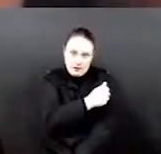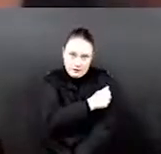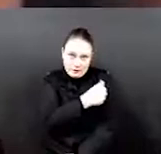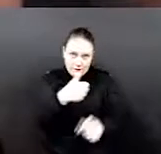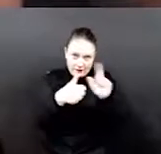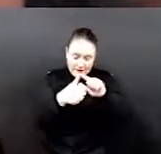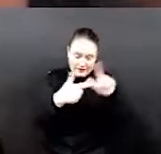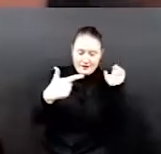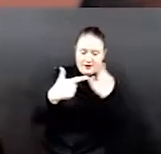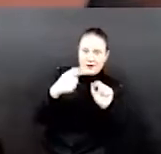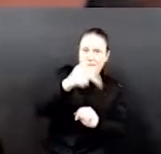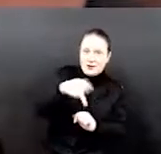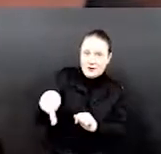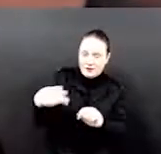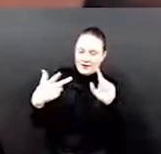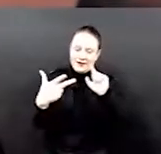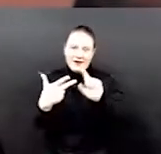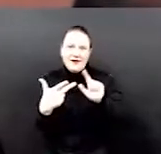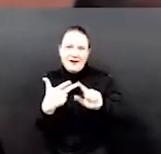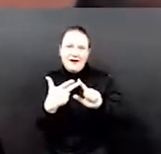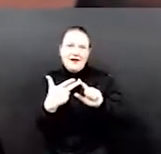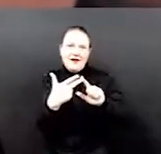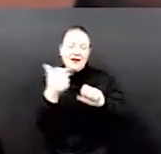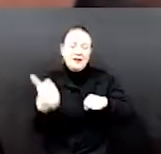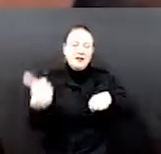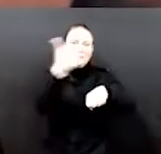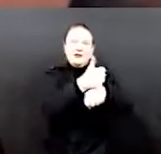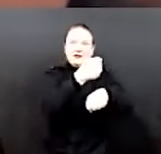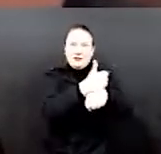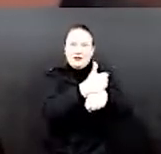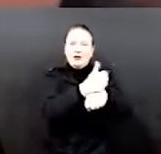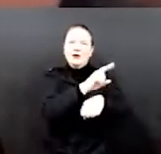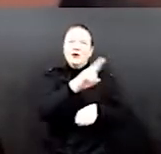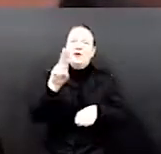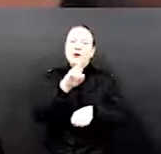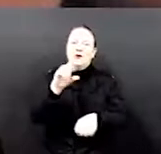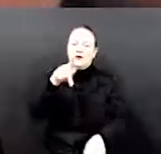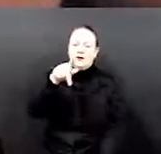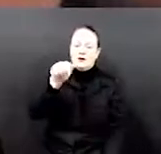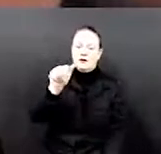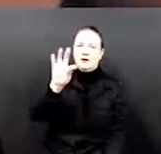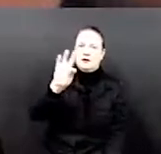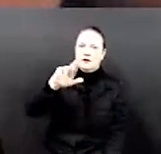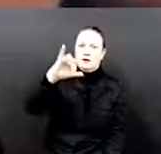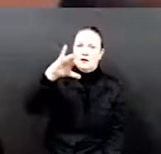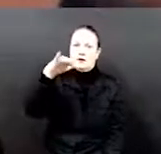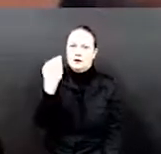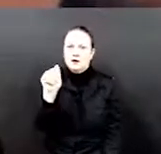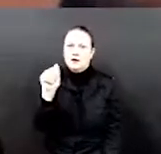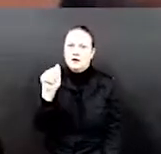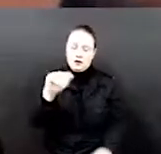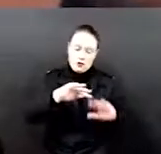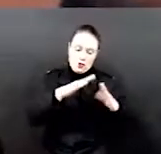viu o professor e agora a gente vai ver a gestora dessa escola. Né? Então o nome da diretora é Patrícia, né? Então do Colégio Indígena